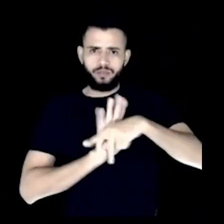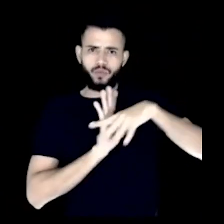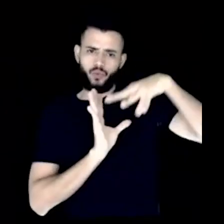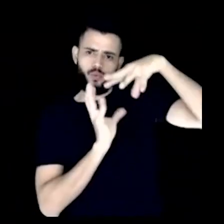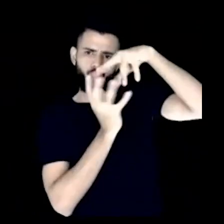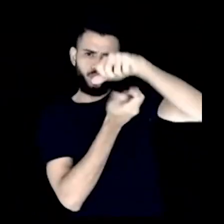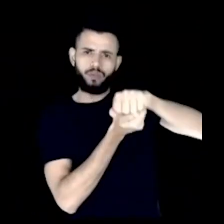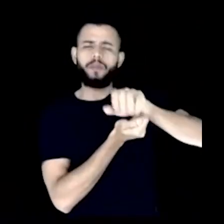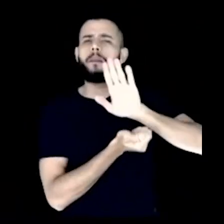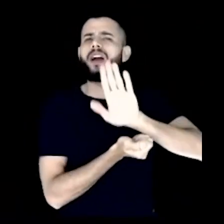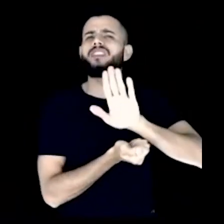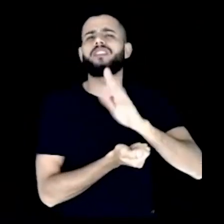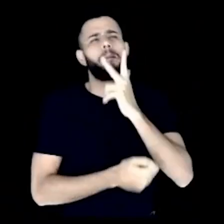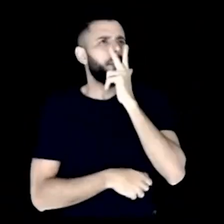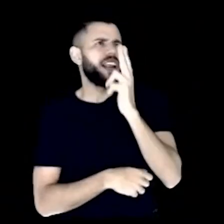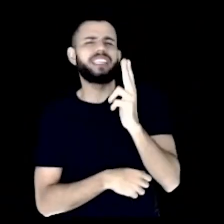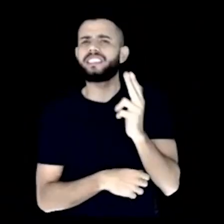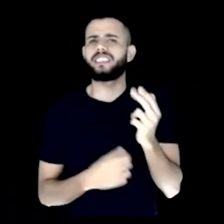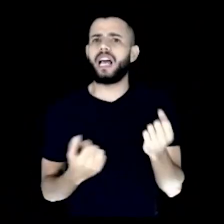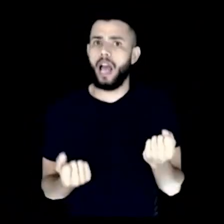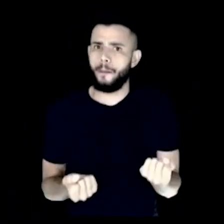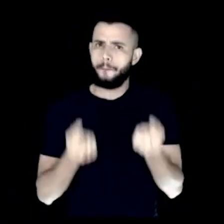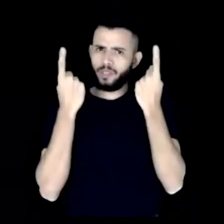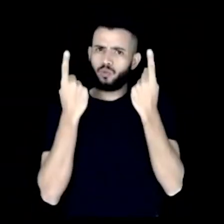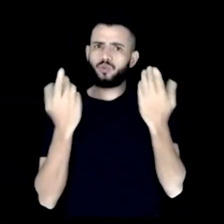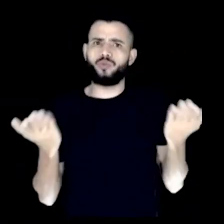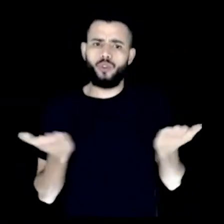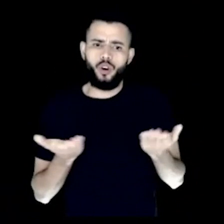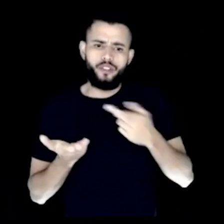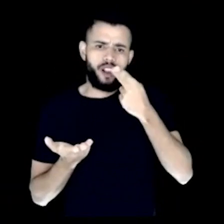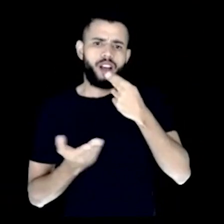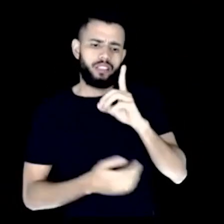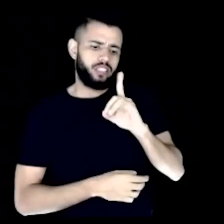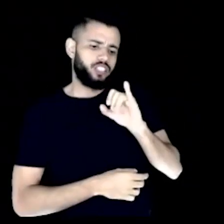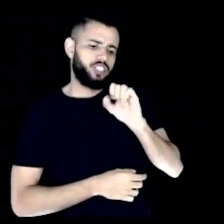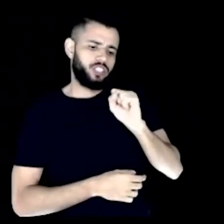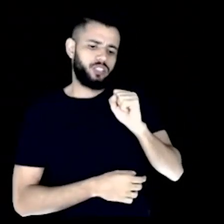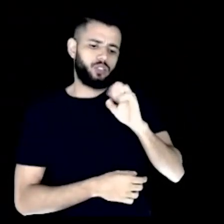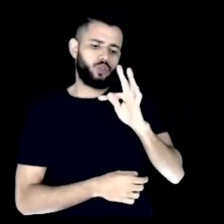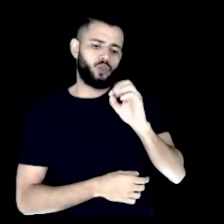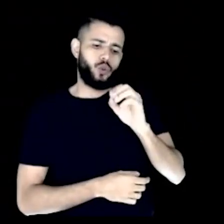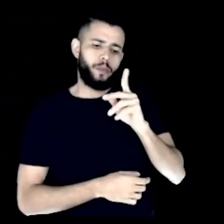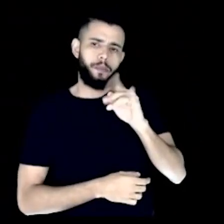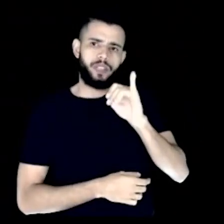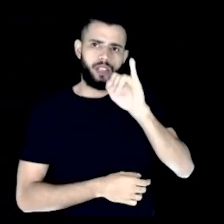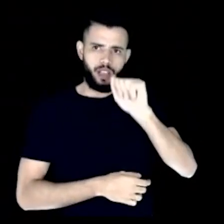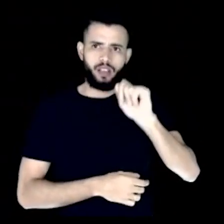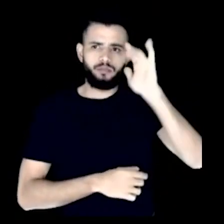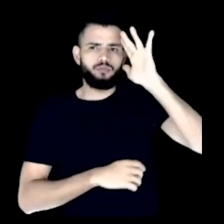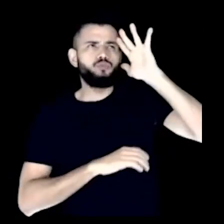do mundo. E pode parecer até um pouco absurdo a gente falar de distopias, né?